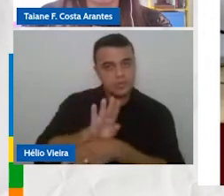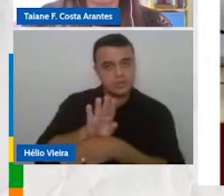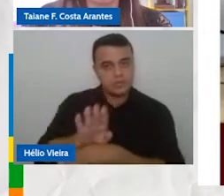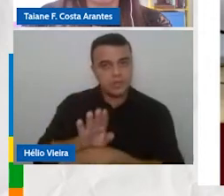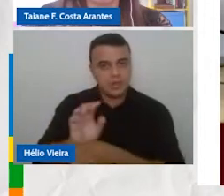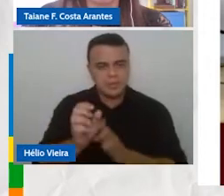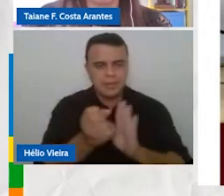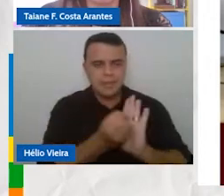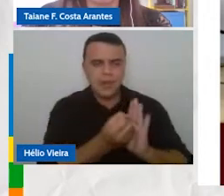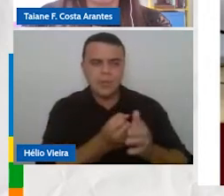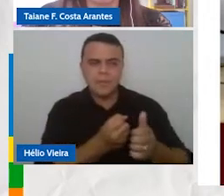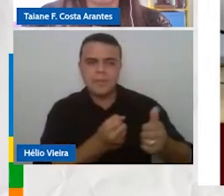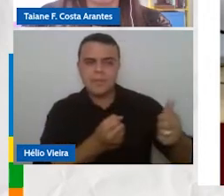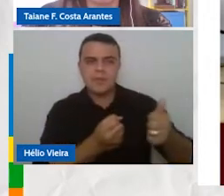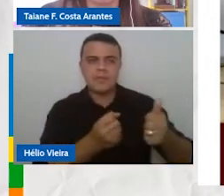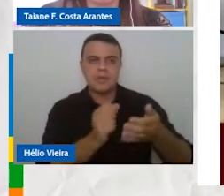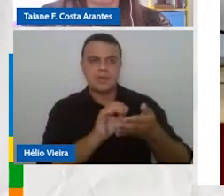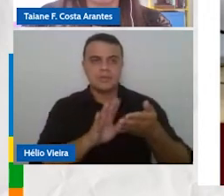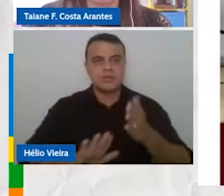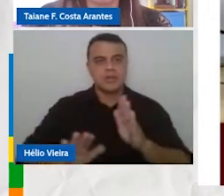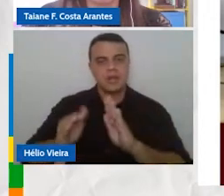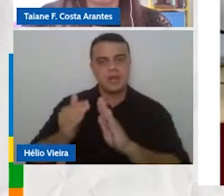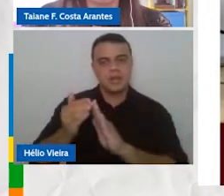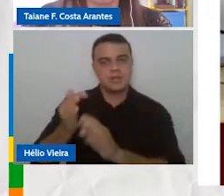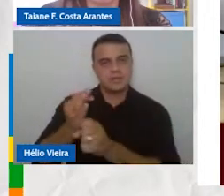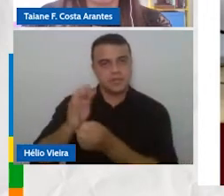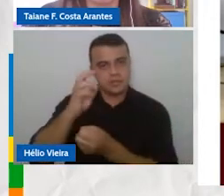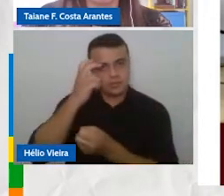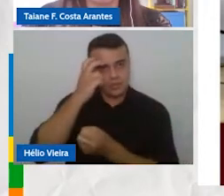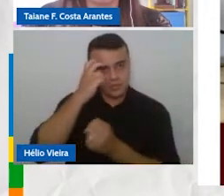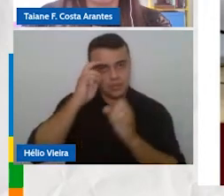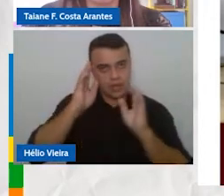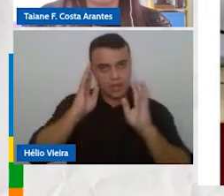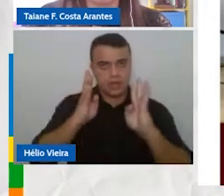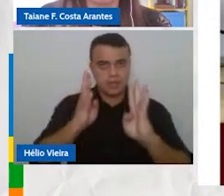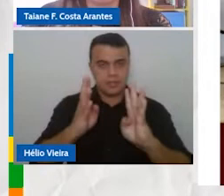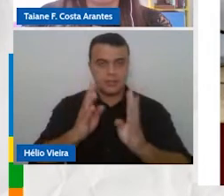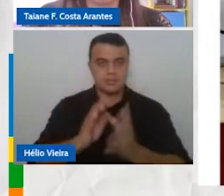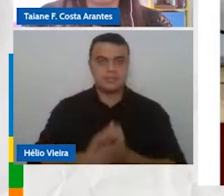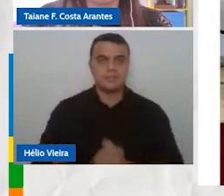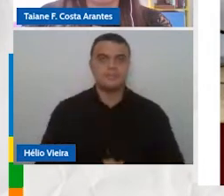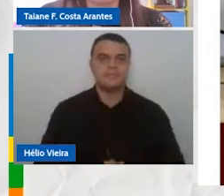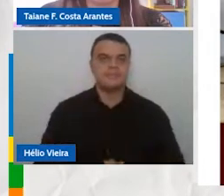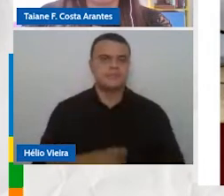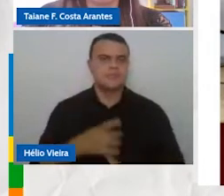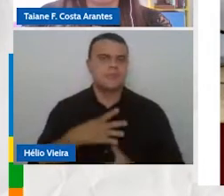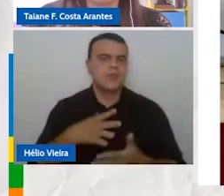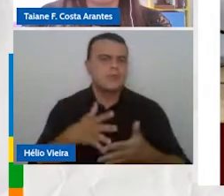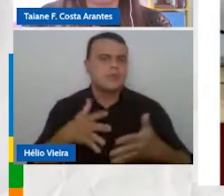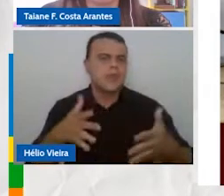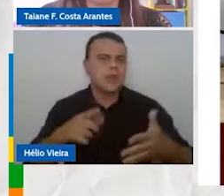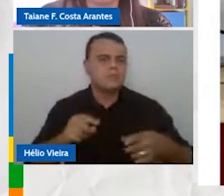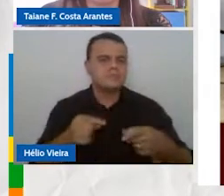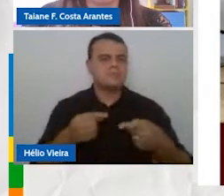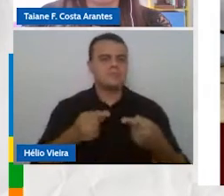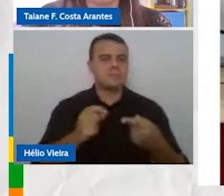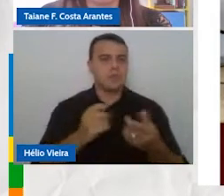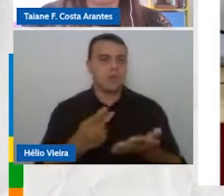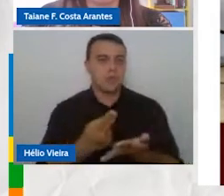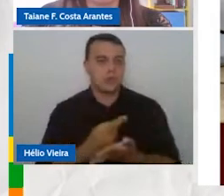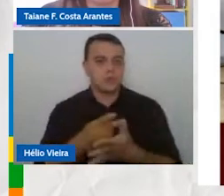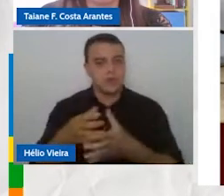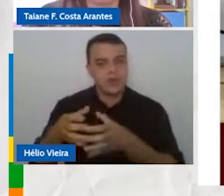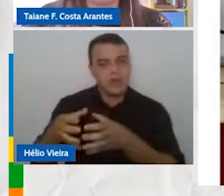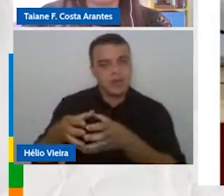marcou a primeira atividade da Casa Fiat de Cultura no Circuito Liberdade. Os maiores desafios encontrados pela equipe